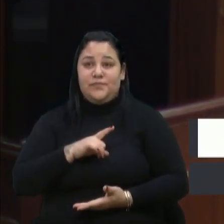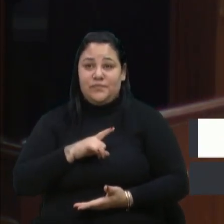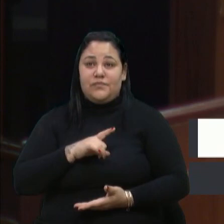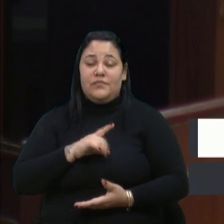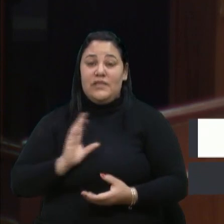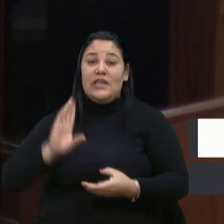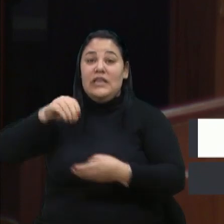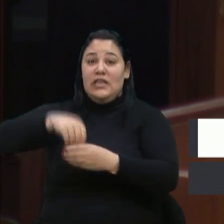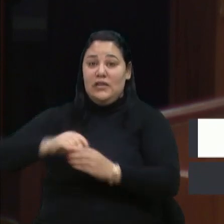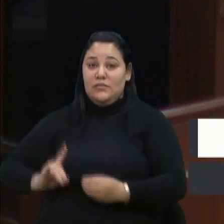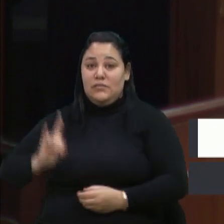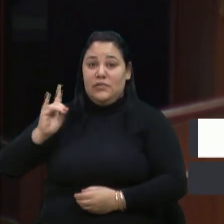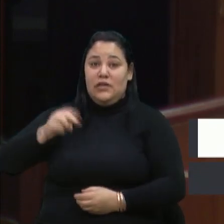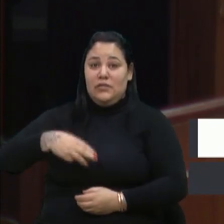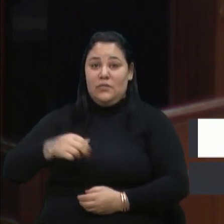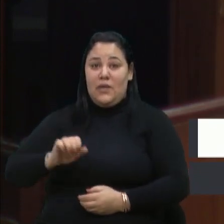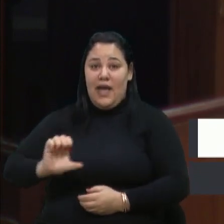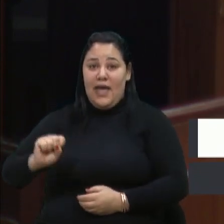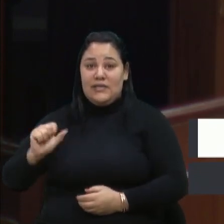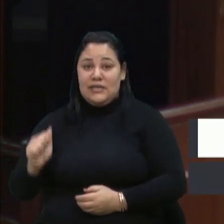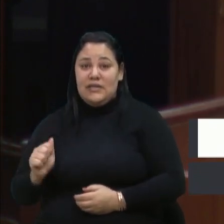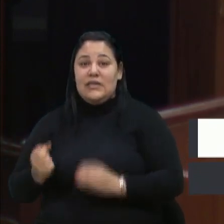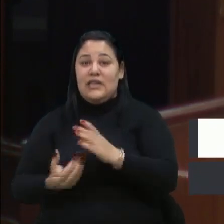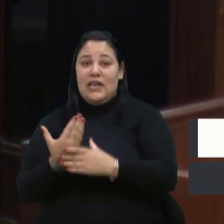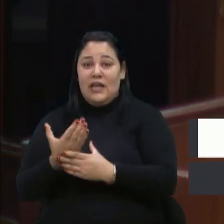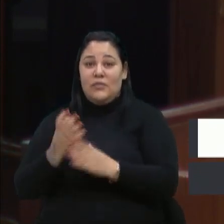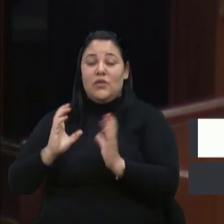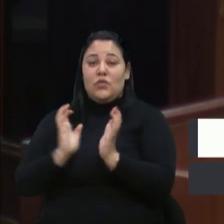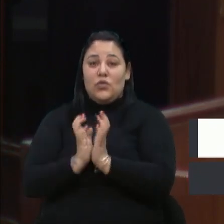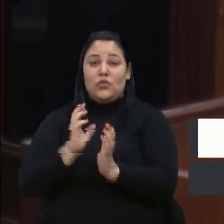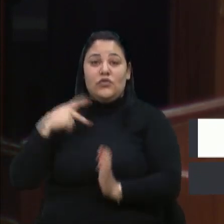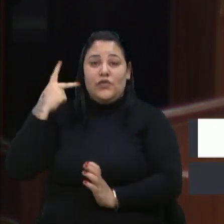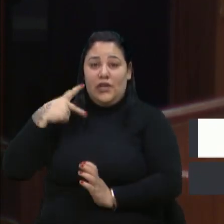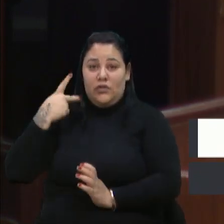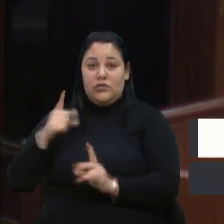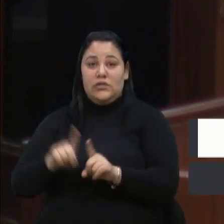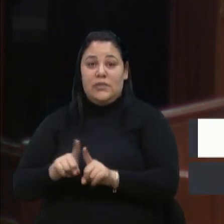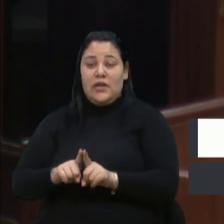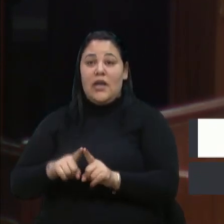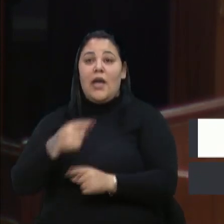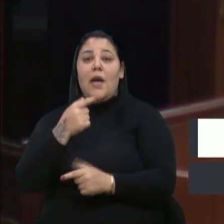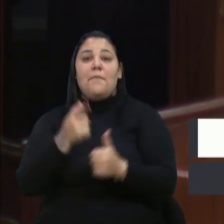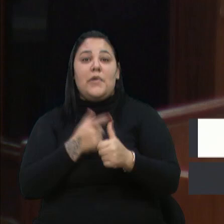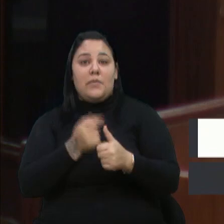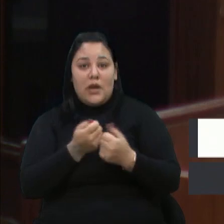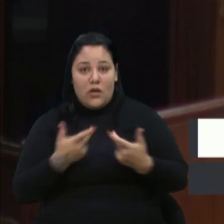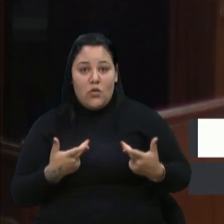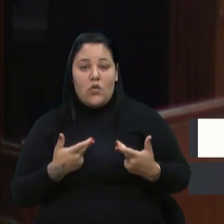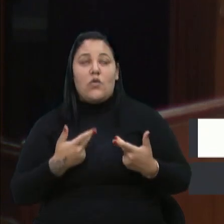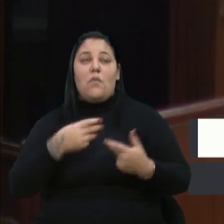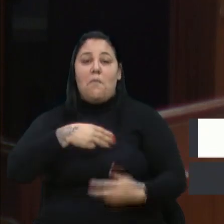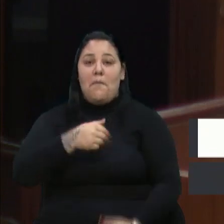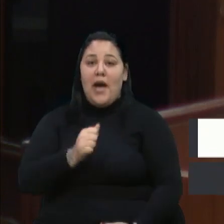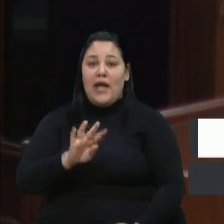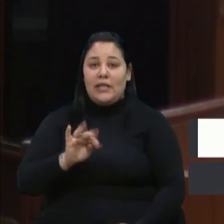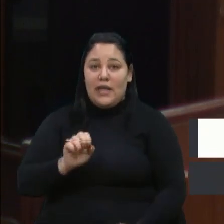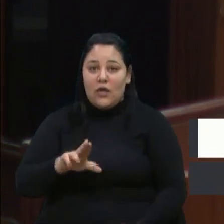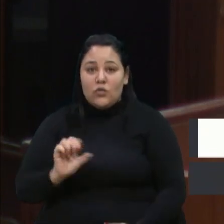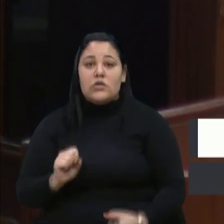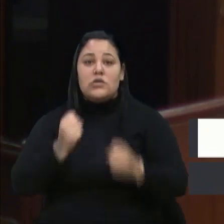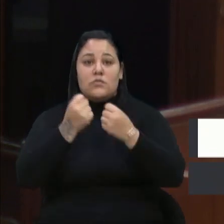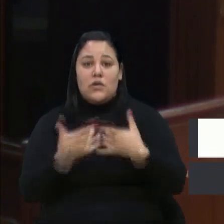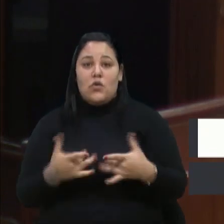prédio da Maesa, promovida pela Frente Parlamentar. E o primeiro aspecto que ele se situou para